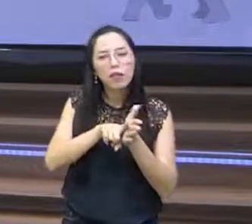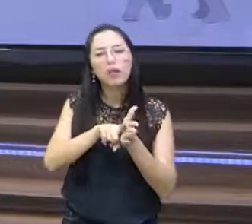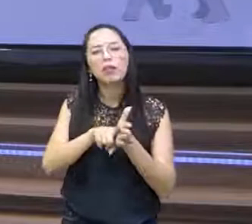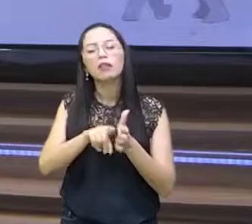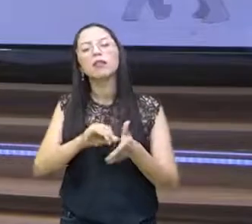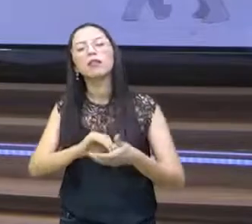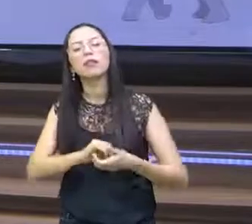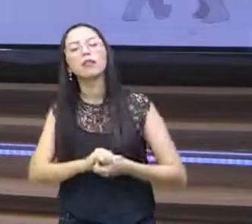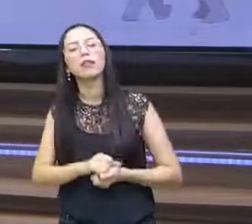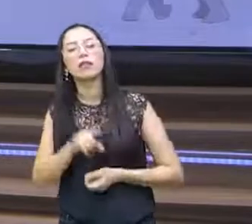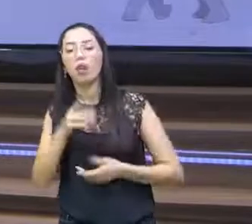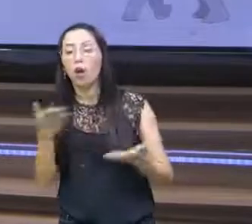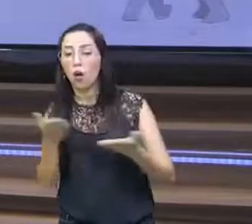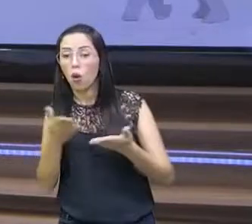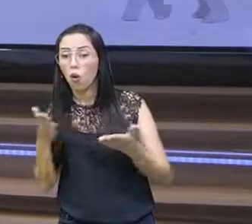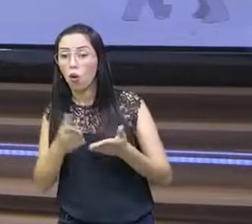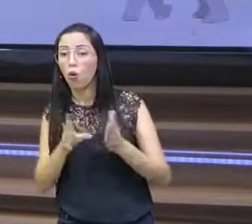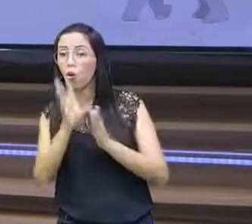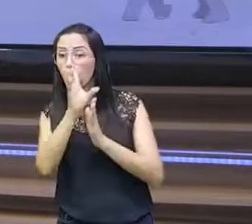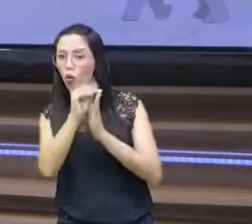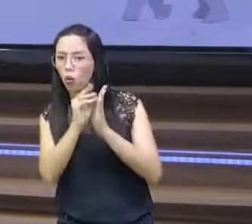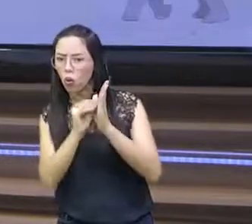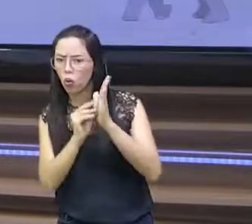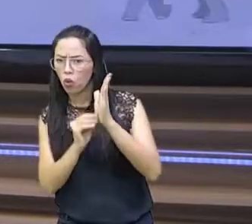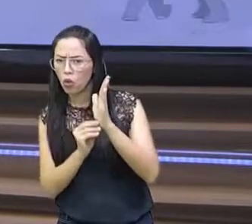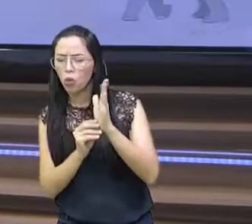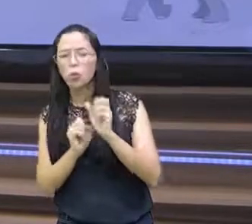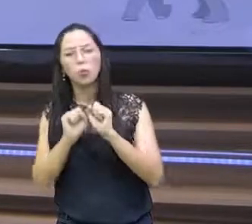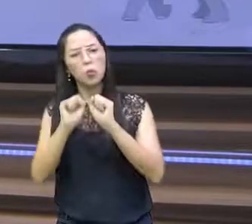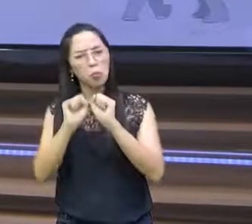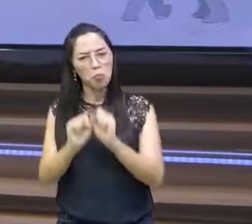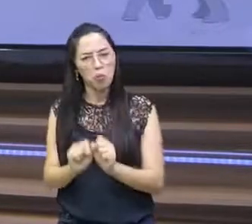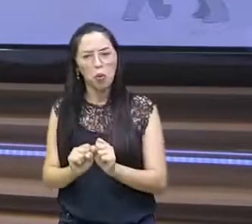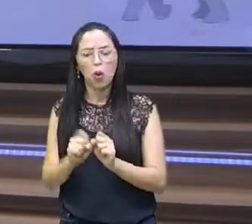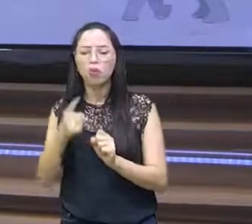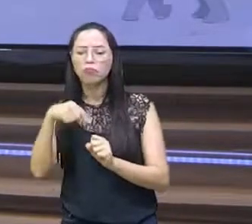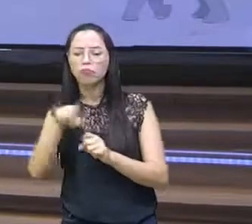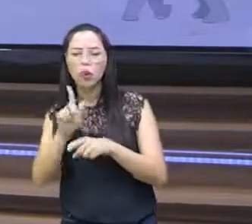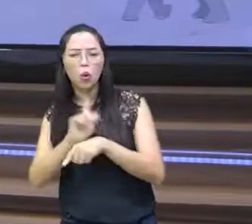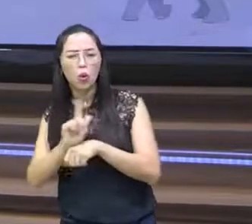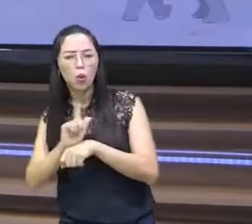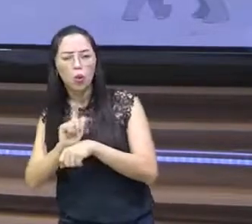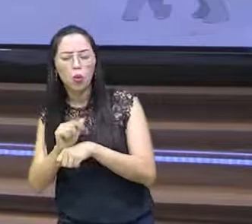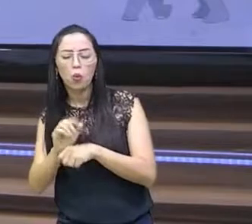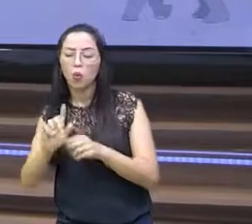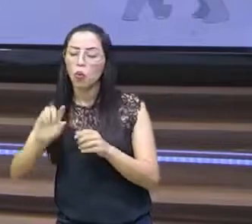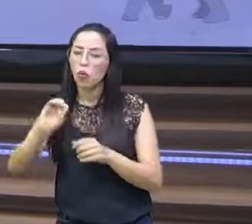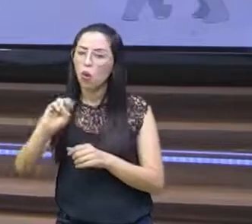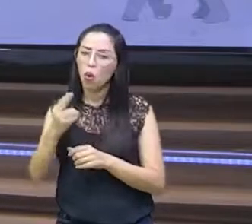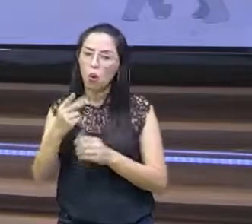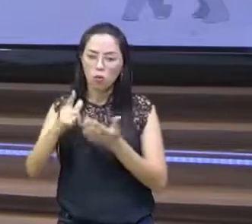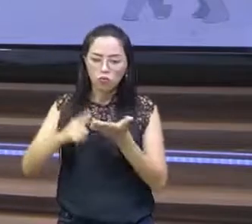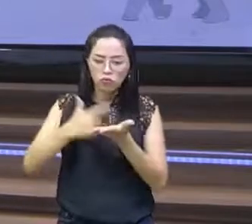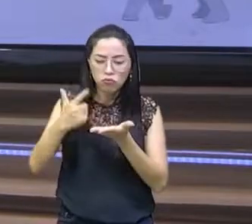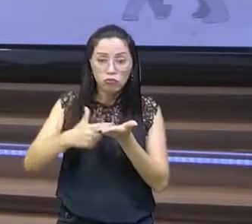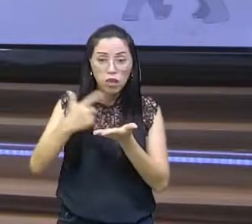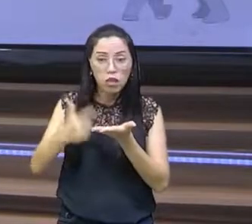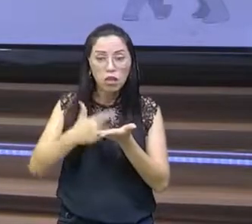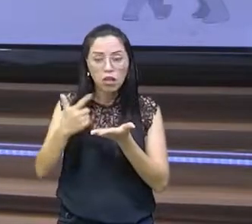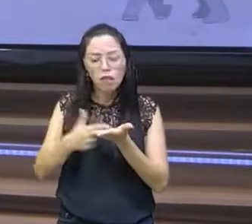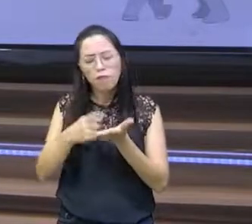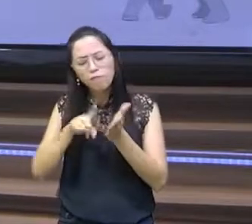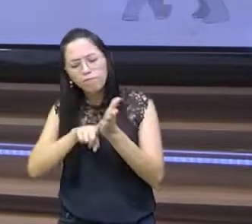pegar o conteúdo e verificar no livro didático de vocês, para que vocês se aprofundem melhor nesse